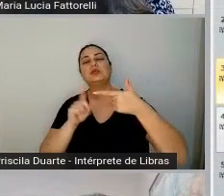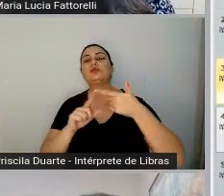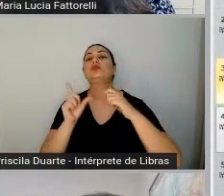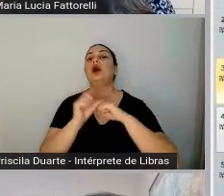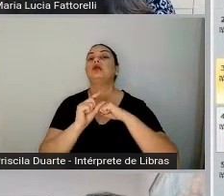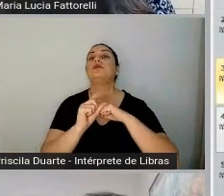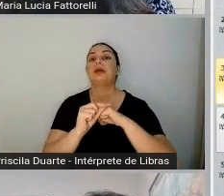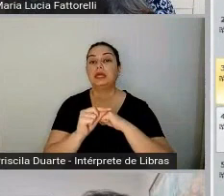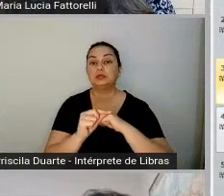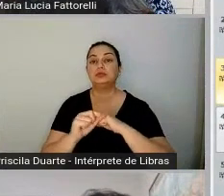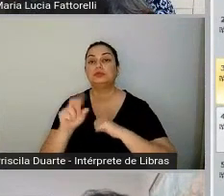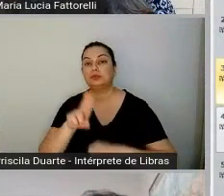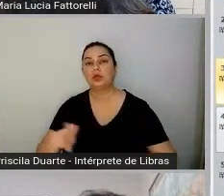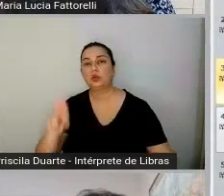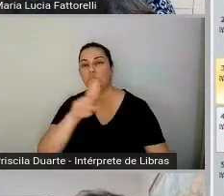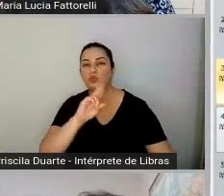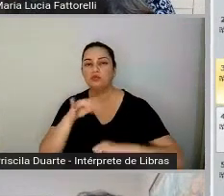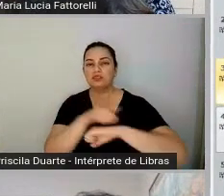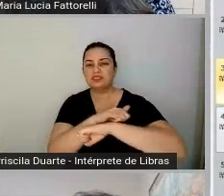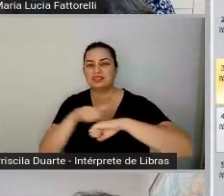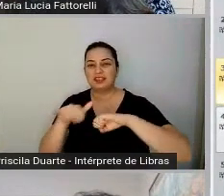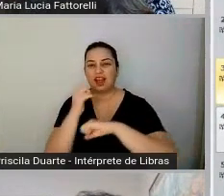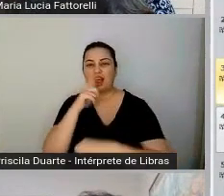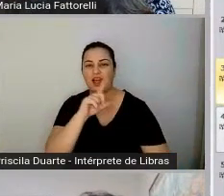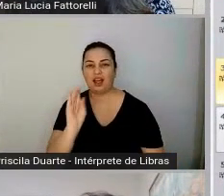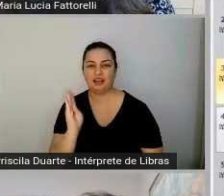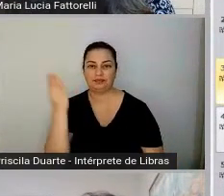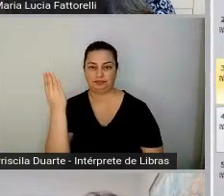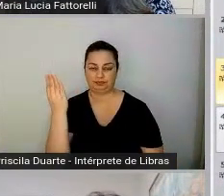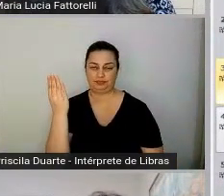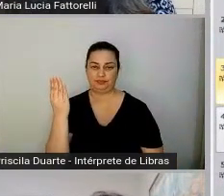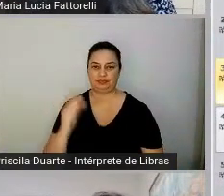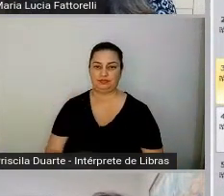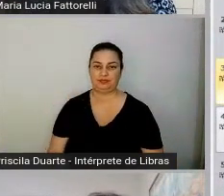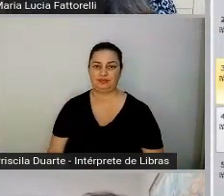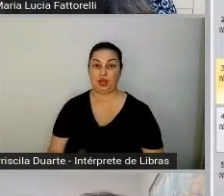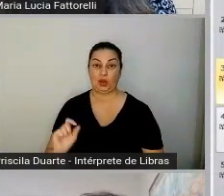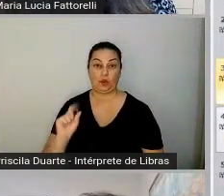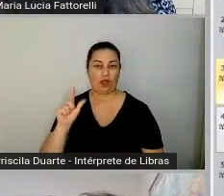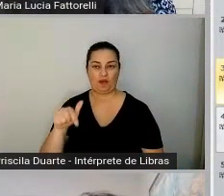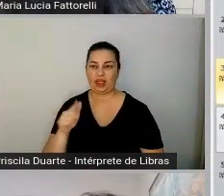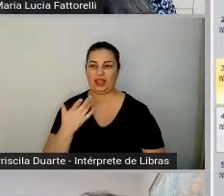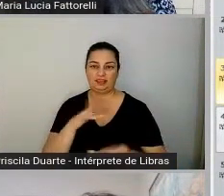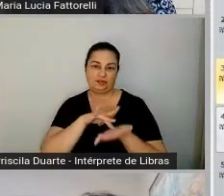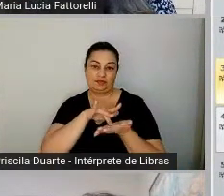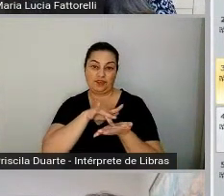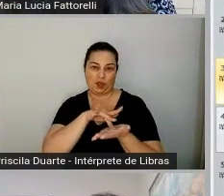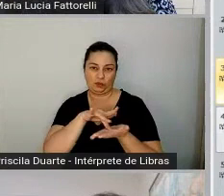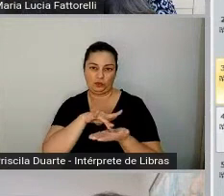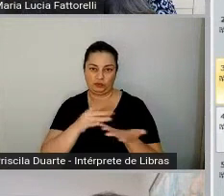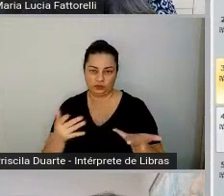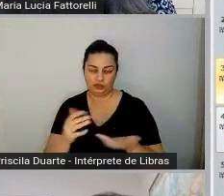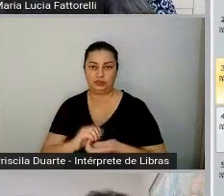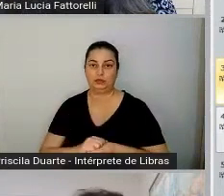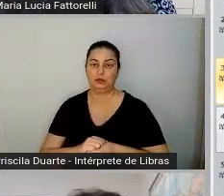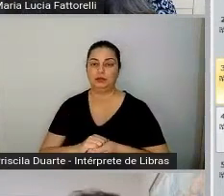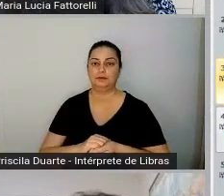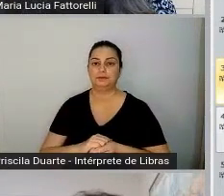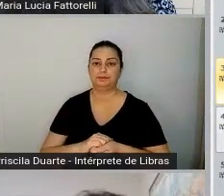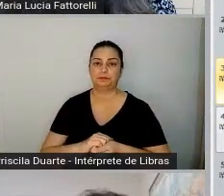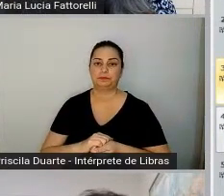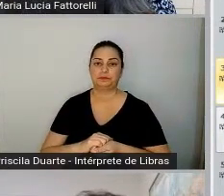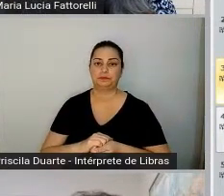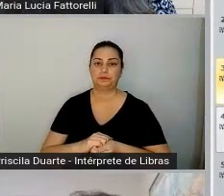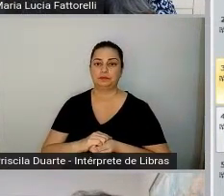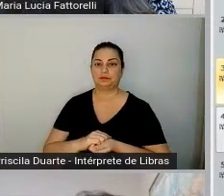que eles estão usando, né? Qual que é o furo deles, né? É porque mesmo a quantidade, vamos supor que eles